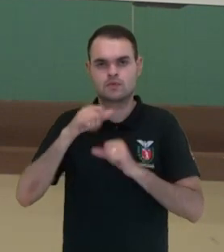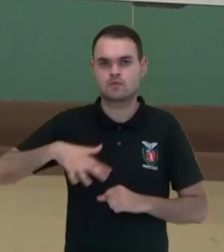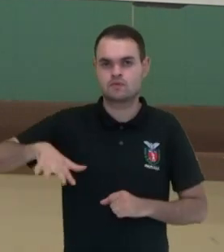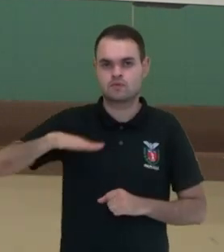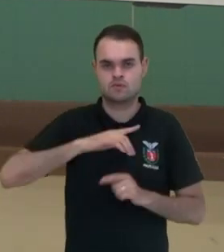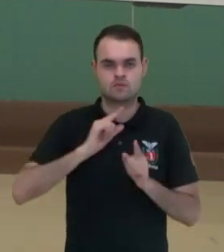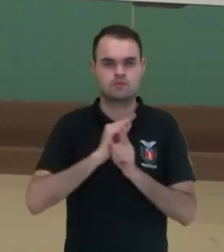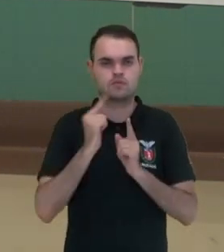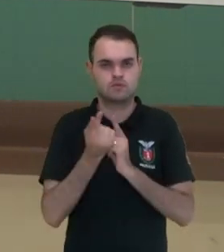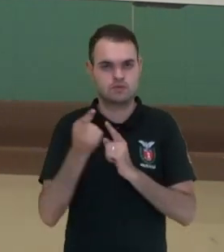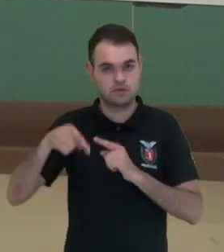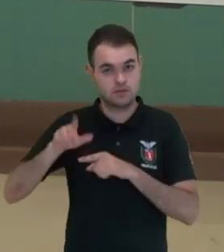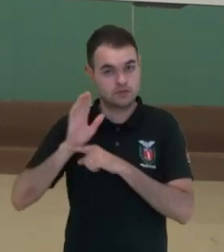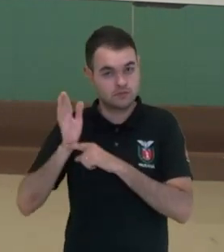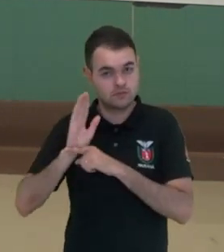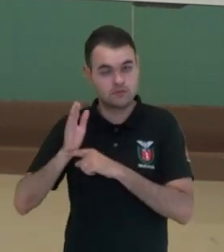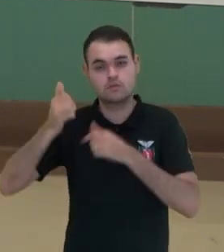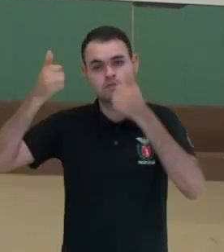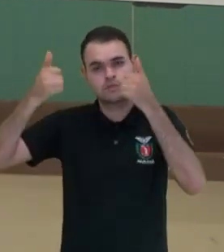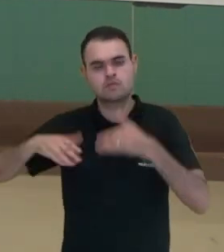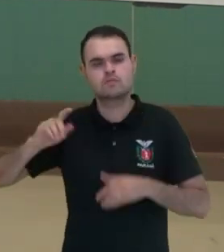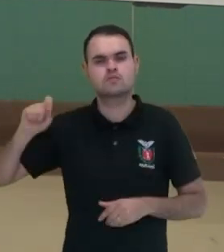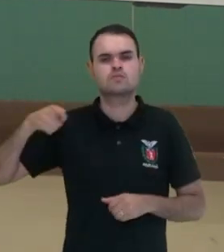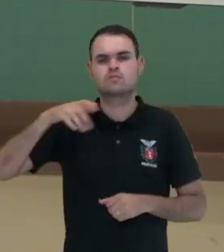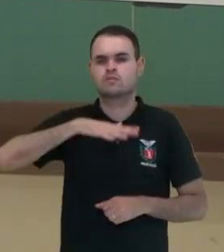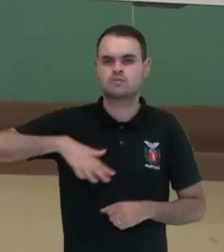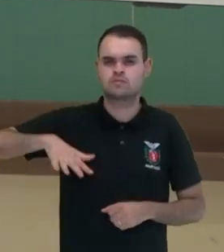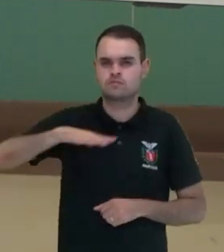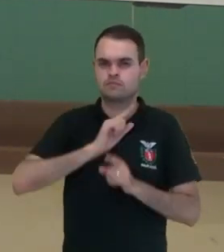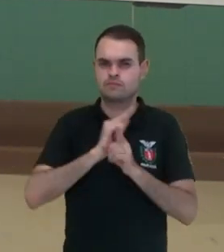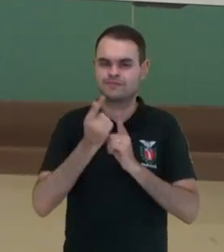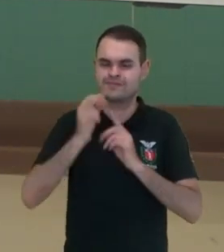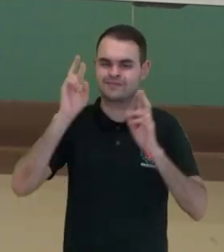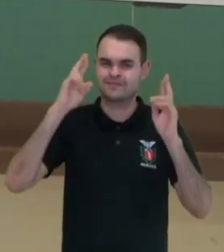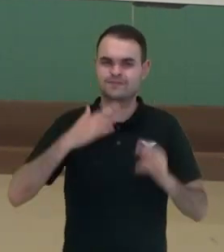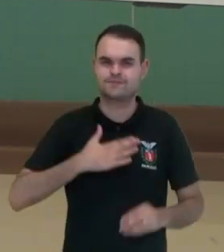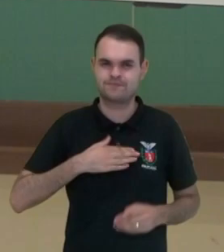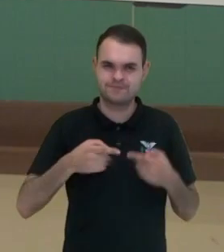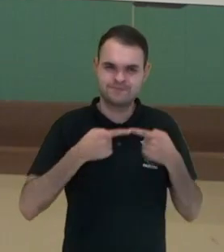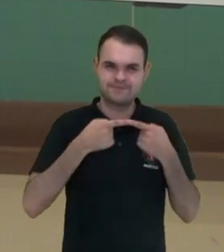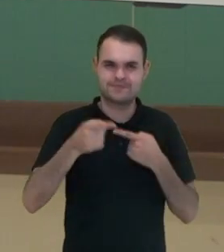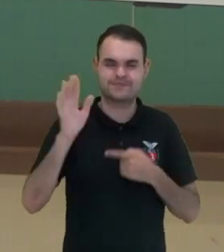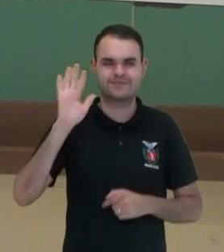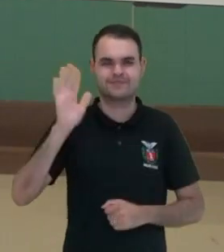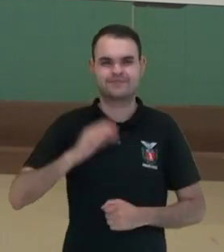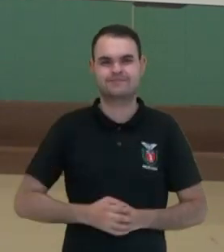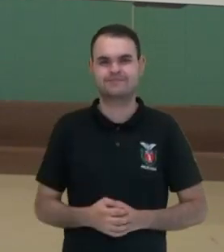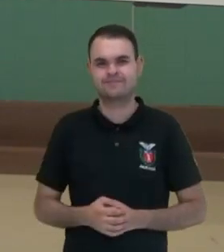geográfico. Nesse vídeo nós falamos sobre espaço geográfico, espero que vocês tenham gostado, até breve.